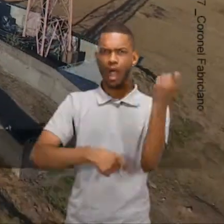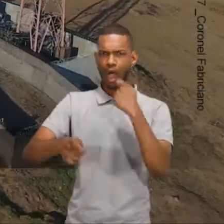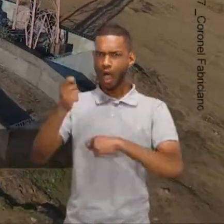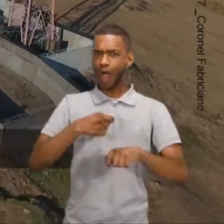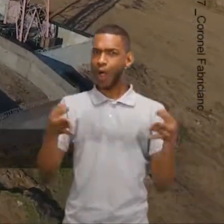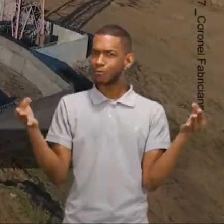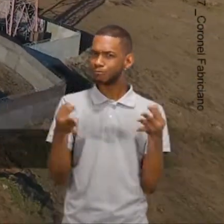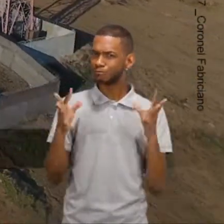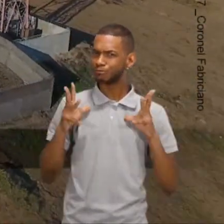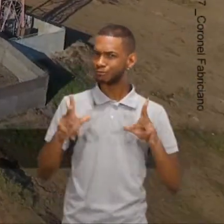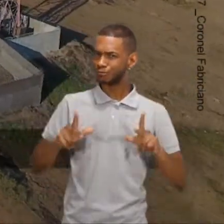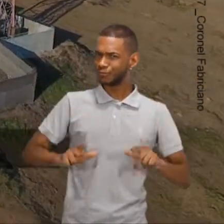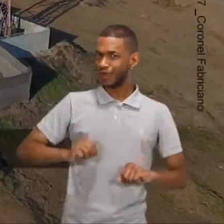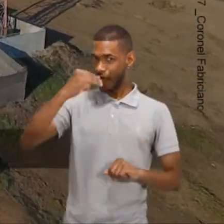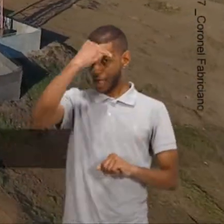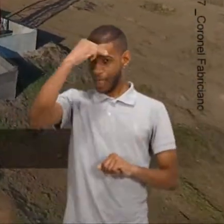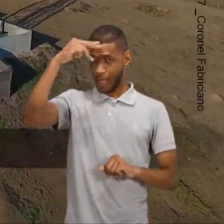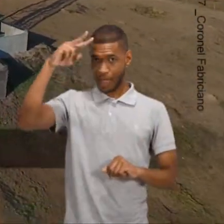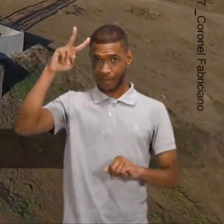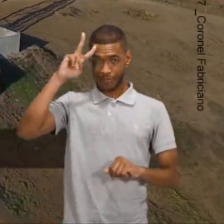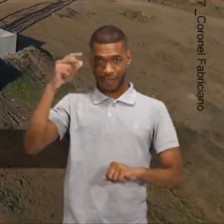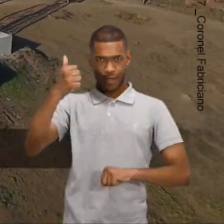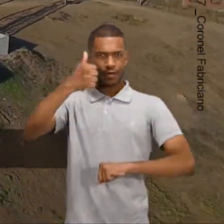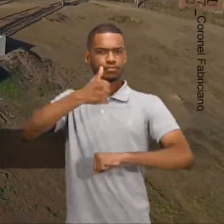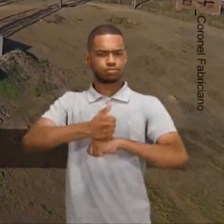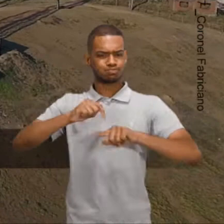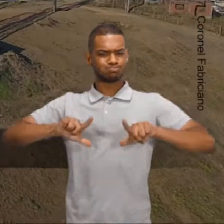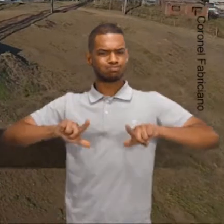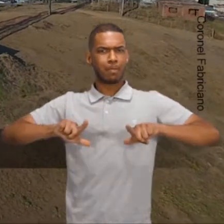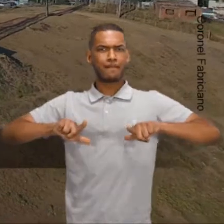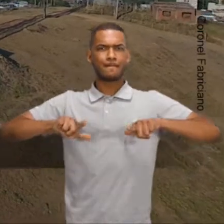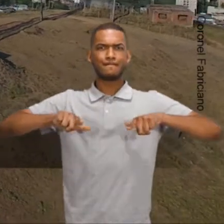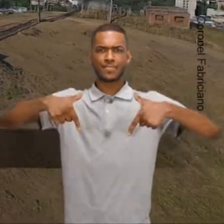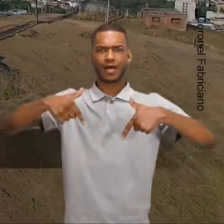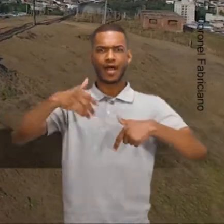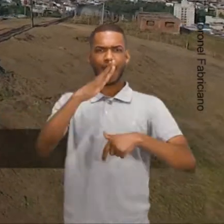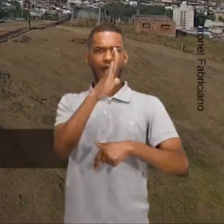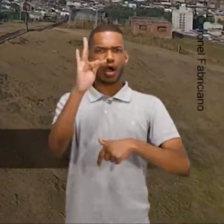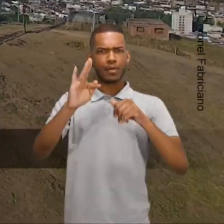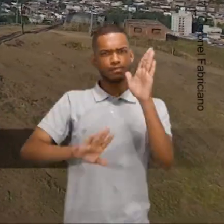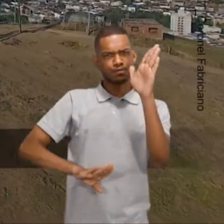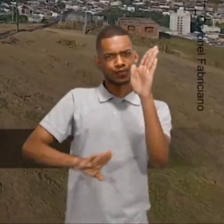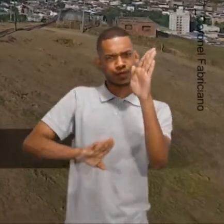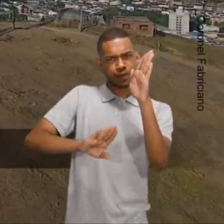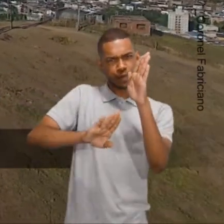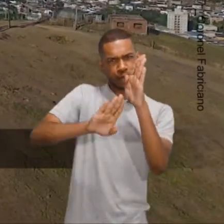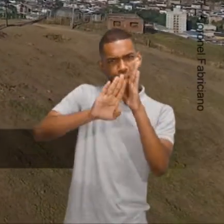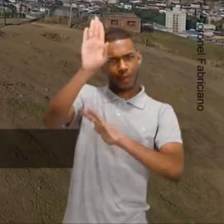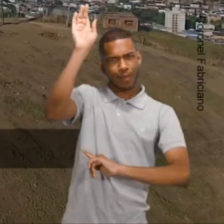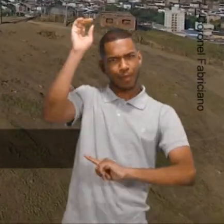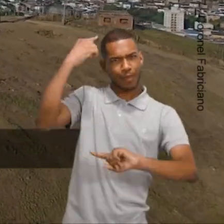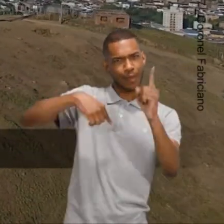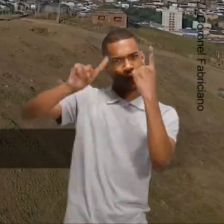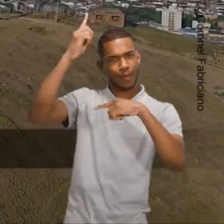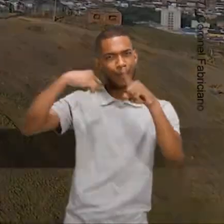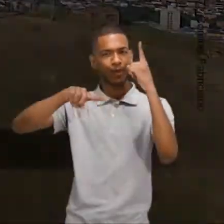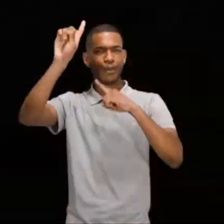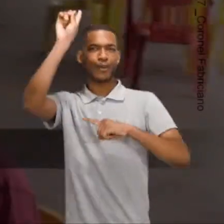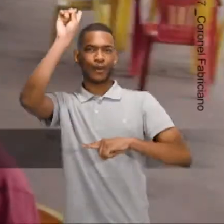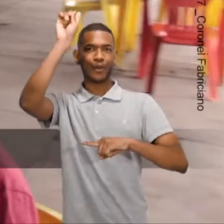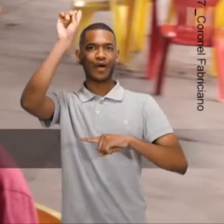Doutor Marcos e as iniciativas que colocaram a cidade na vanguarda do